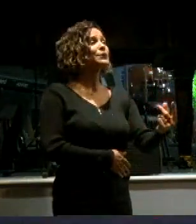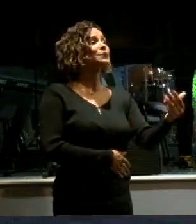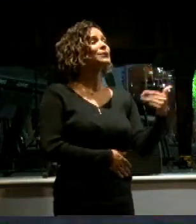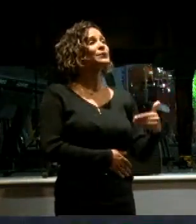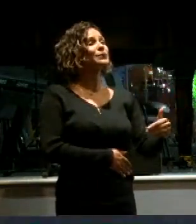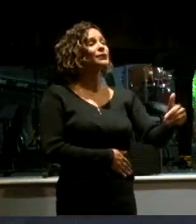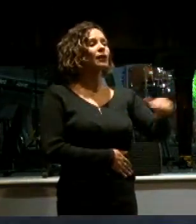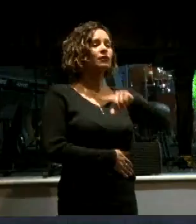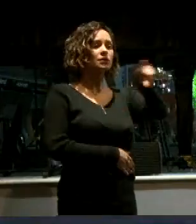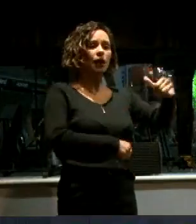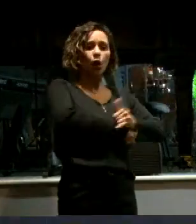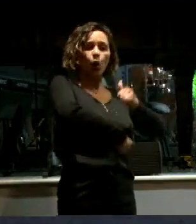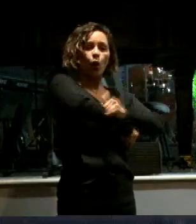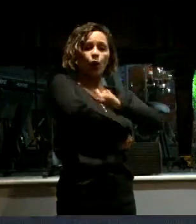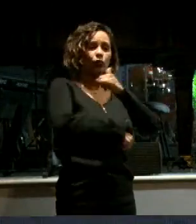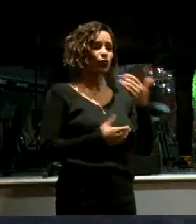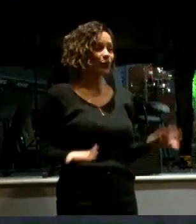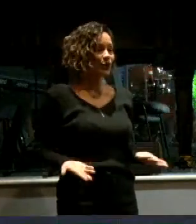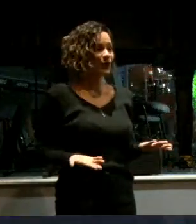um gordo.